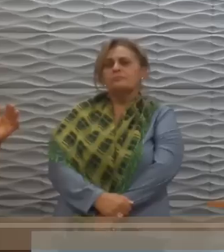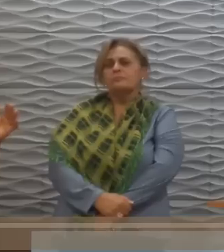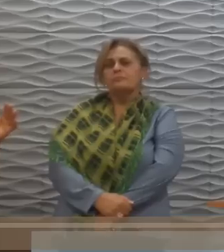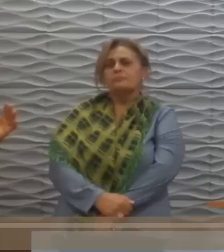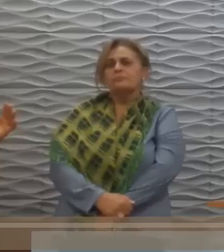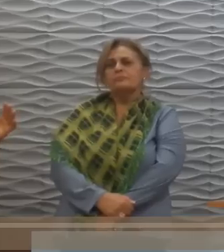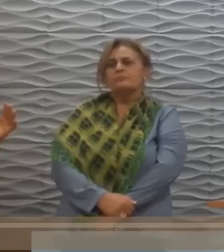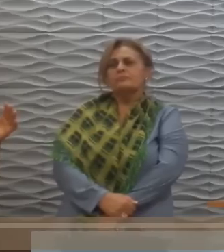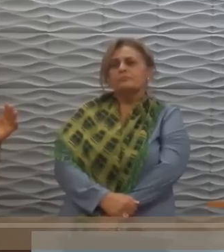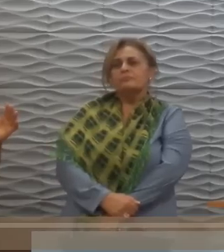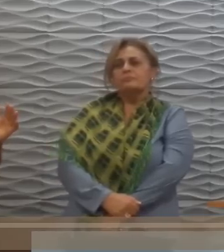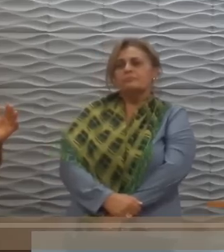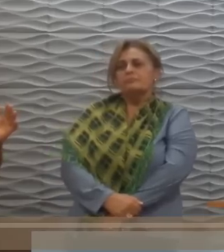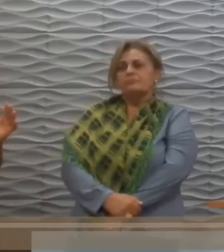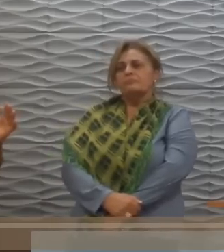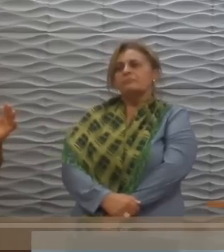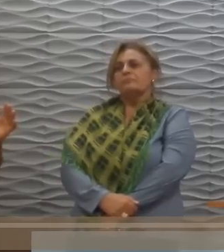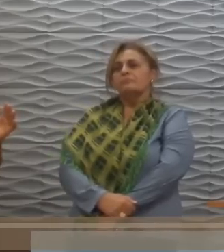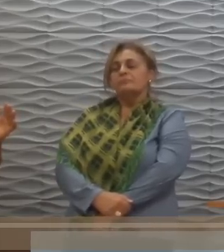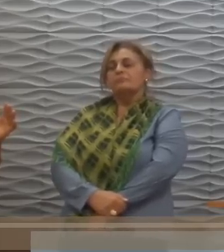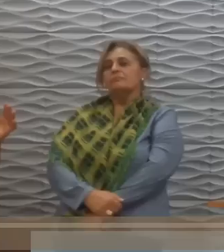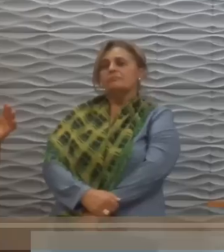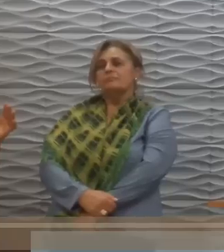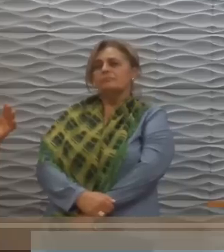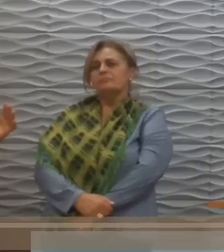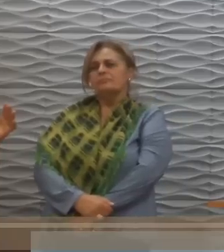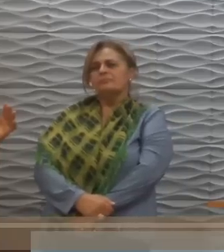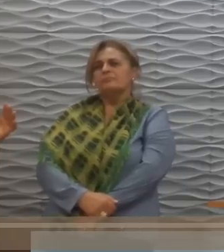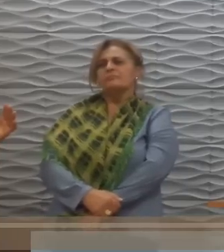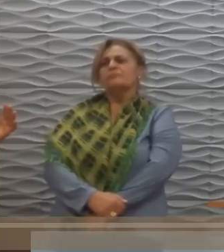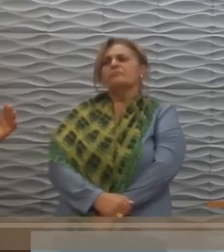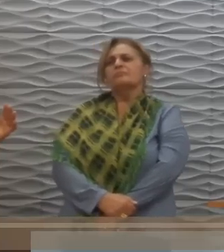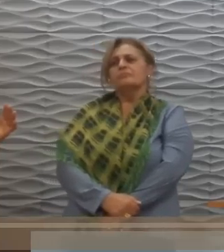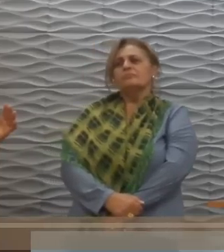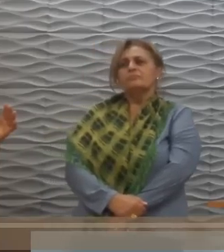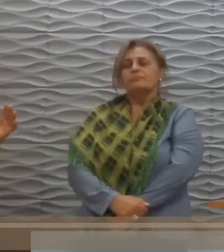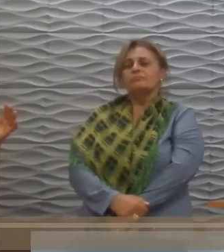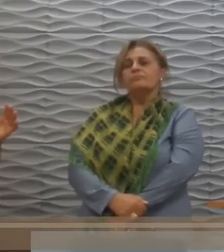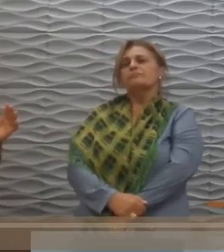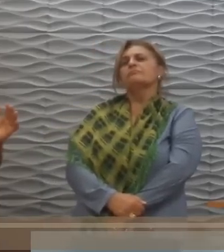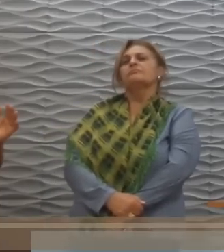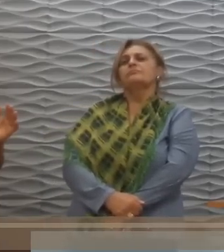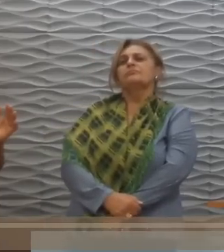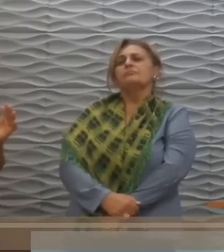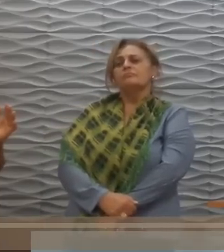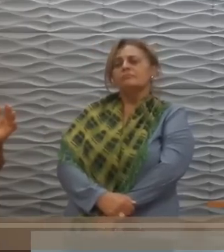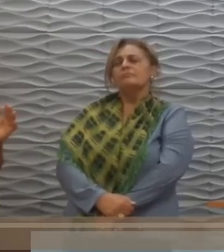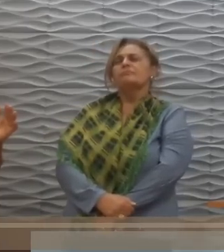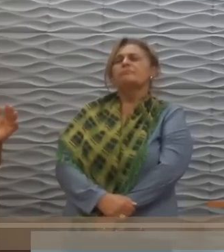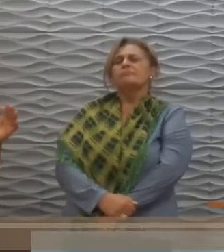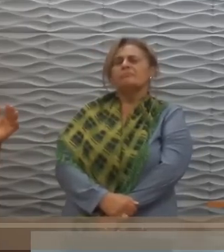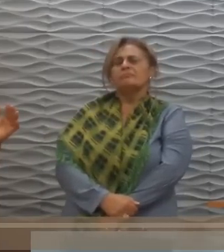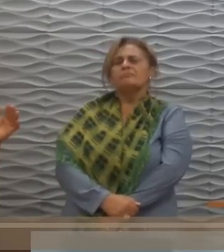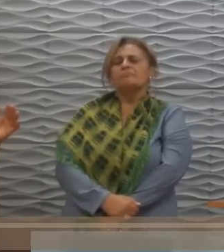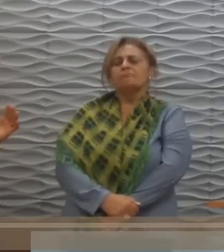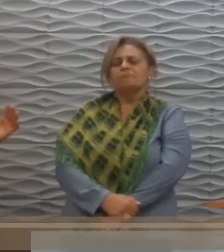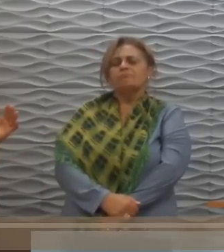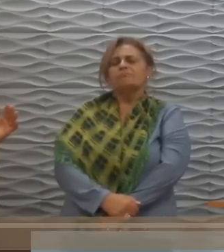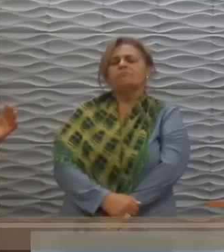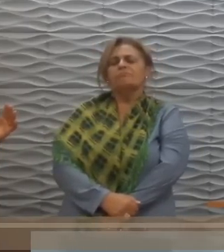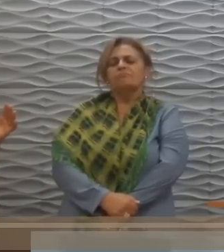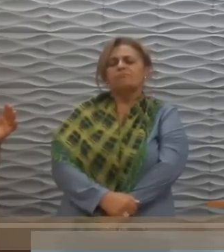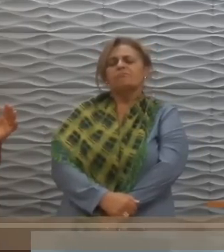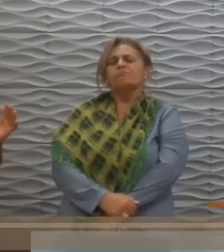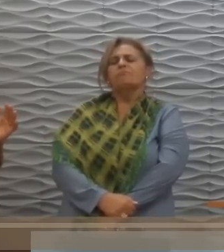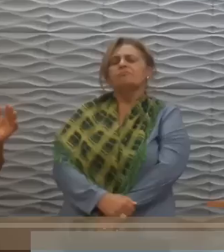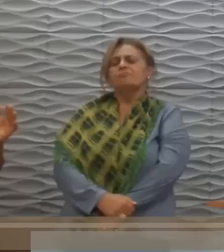restaurá-los. Possa renová-los. Se tiver alguém aqui, Pai, que tem tempo que não ora. Que tem tempo que não jejuma.